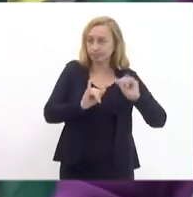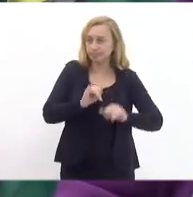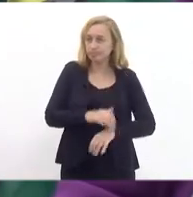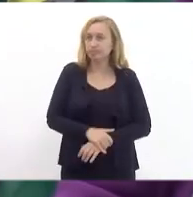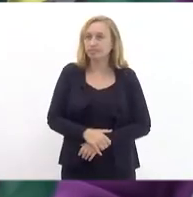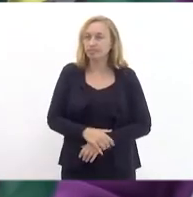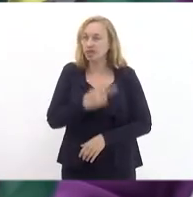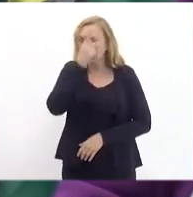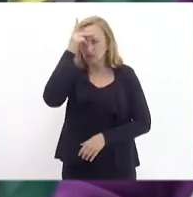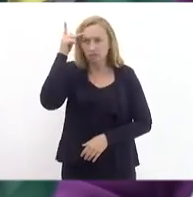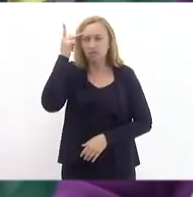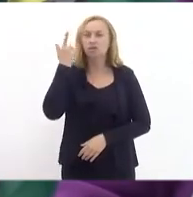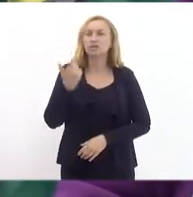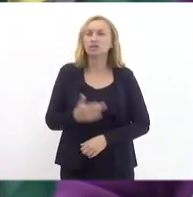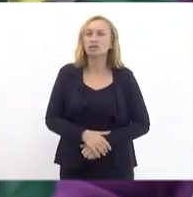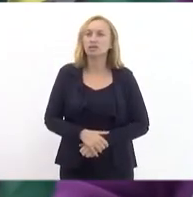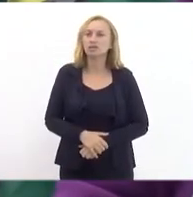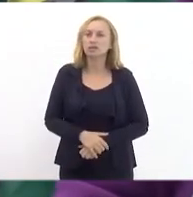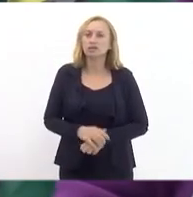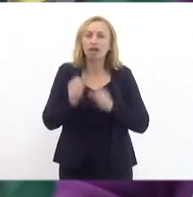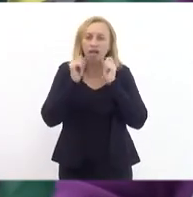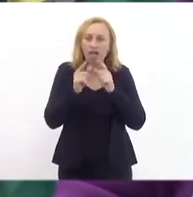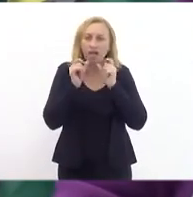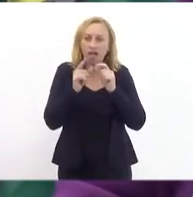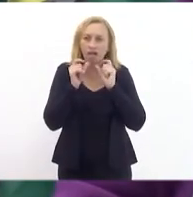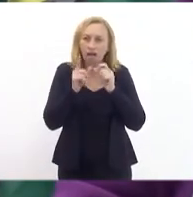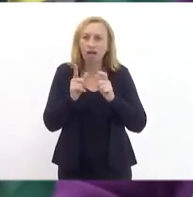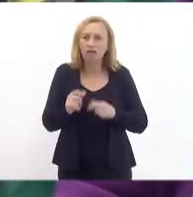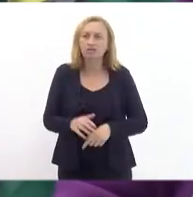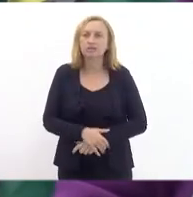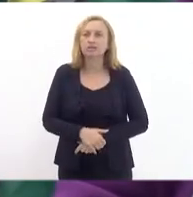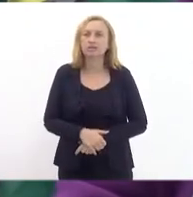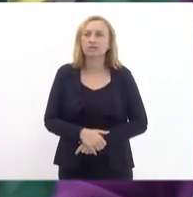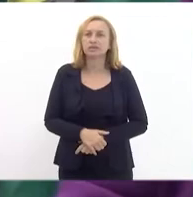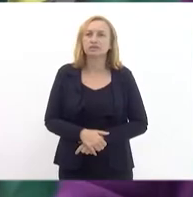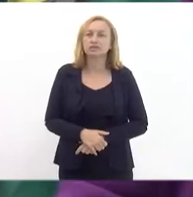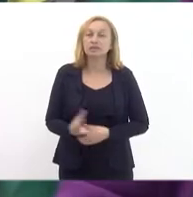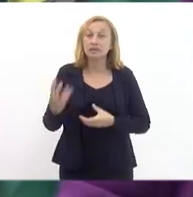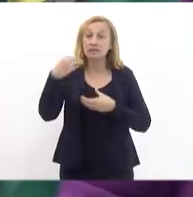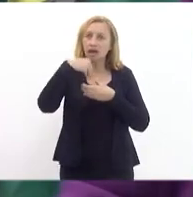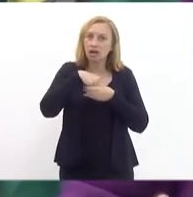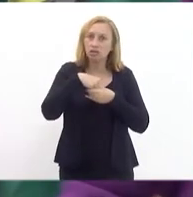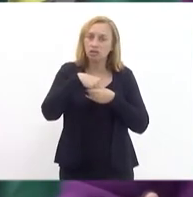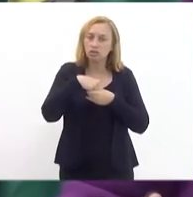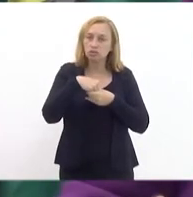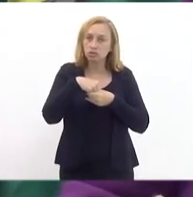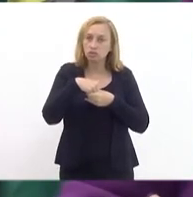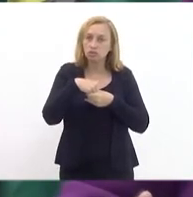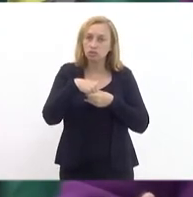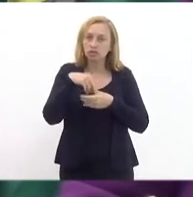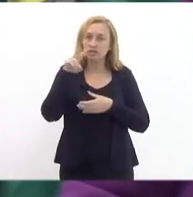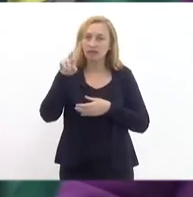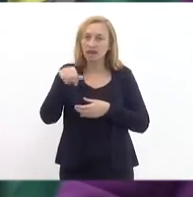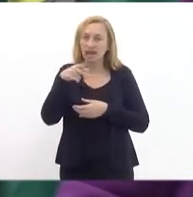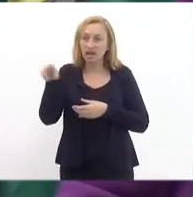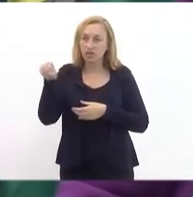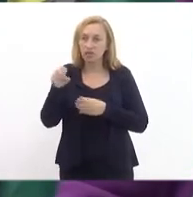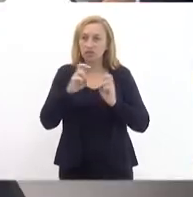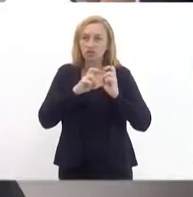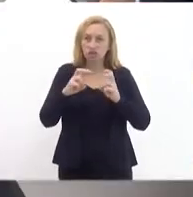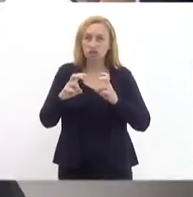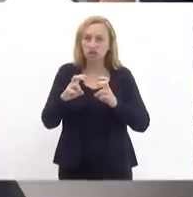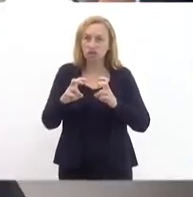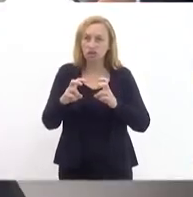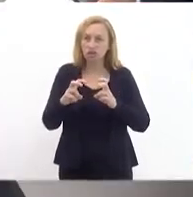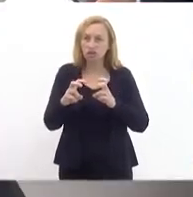As pessoas, não só reclamando, mas as pessoas dentro dos vagões de trem